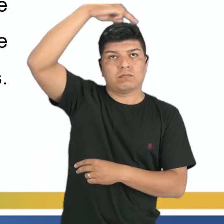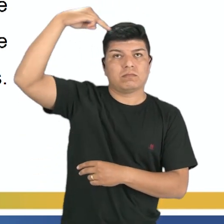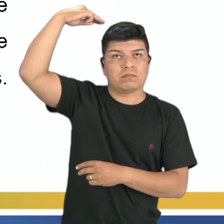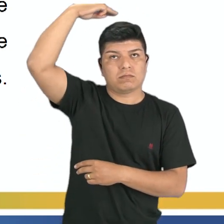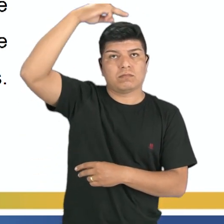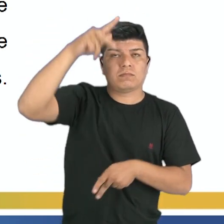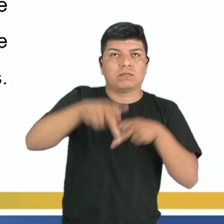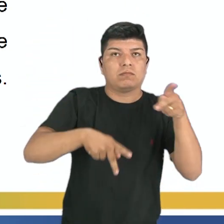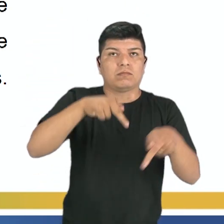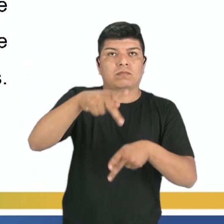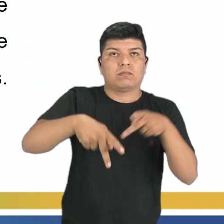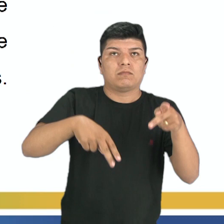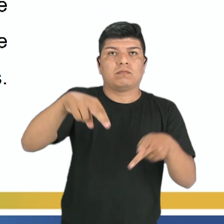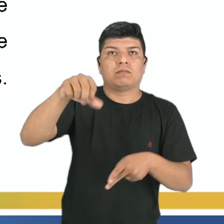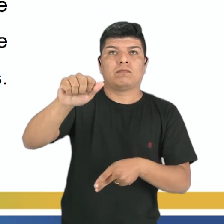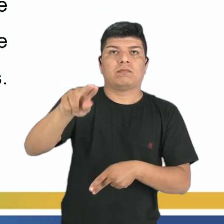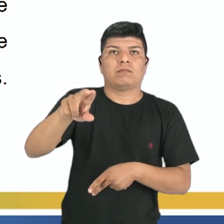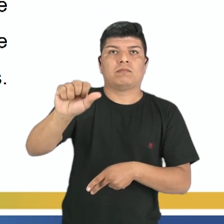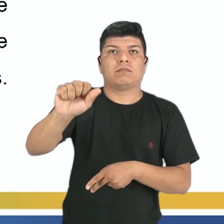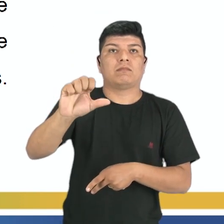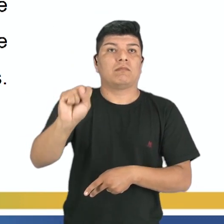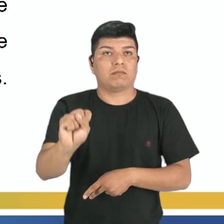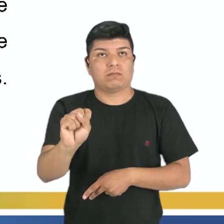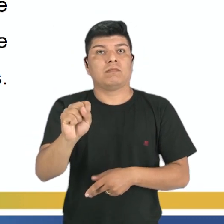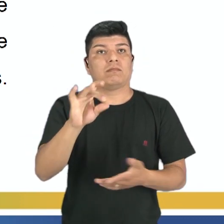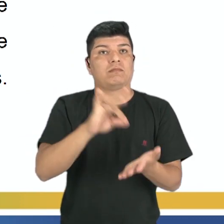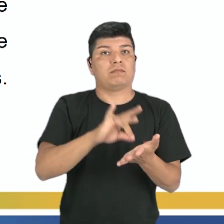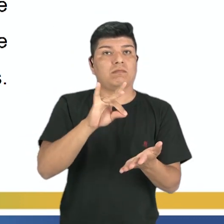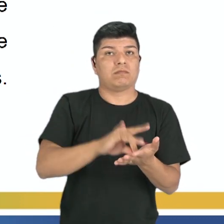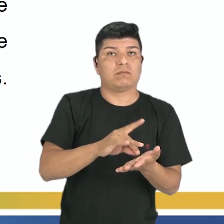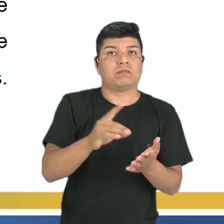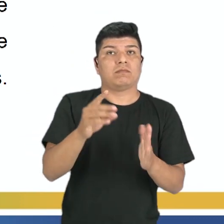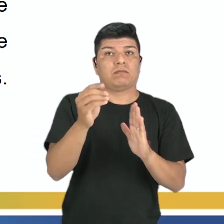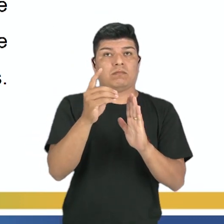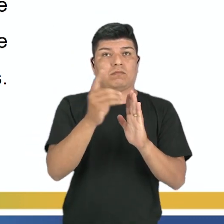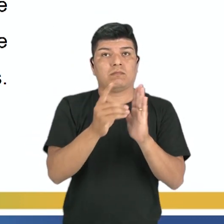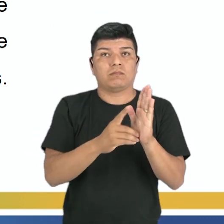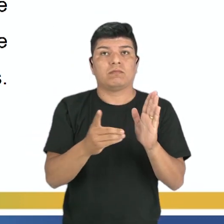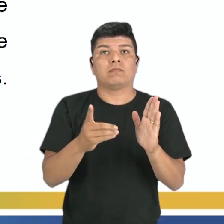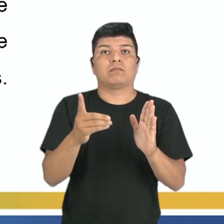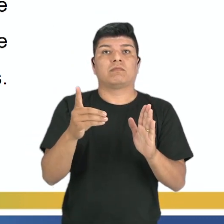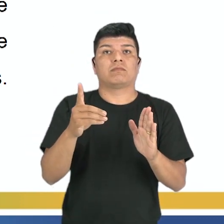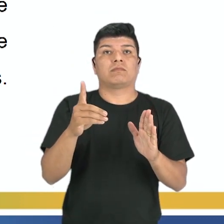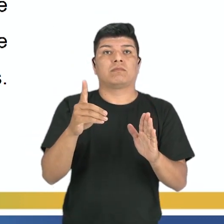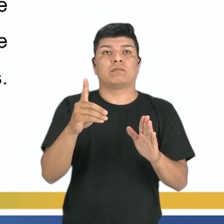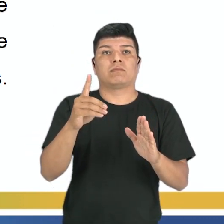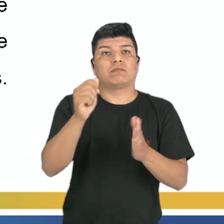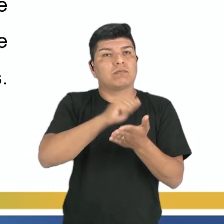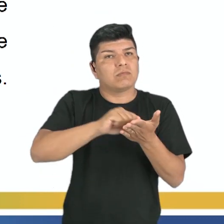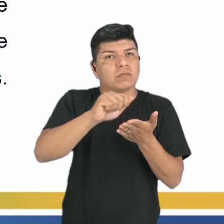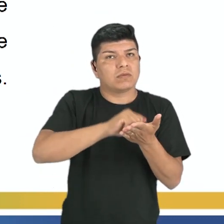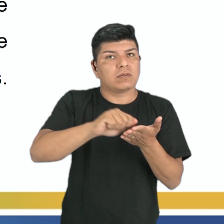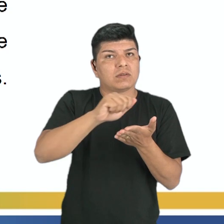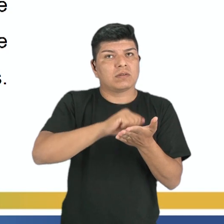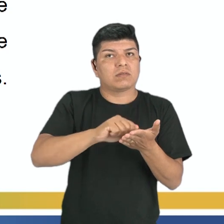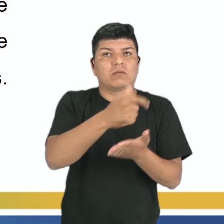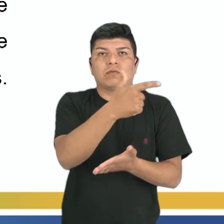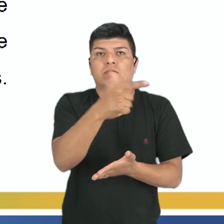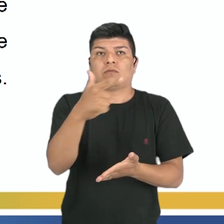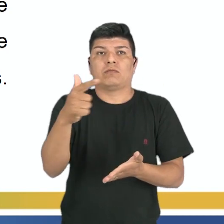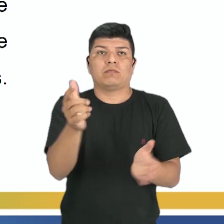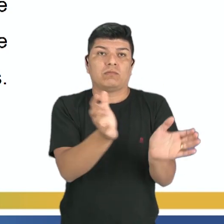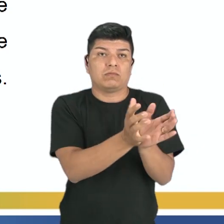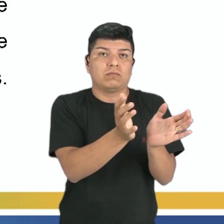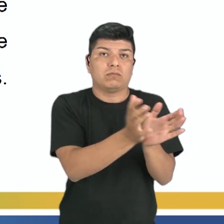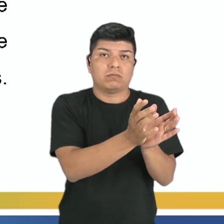nauas. Contudo, a escrita asteca é considerada um verdadeiro código, ou código, né, de escrita. Como não existia um